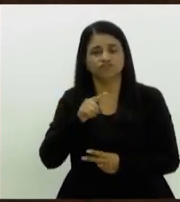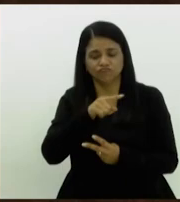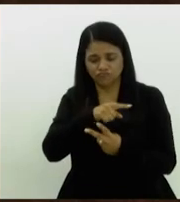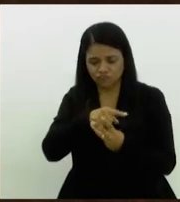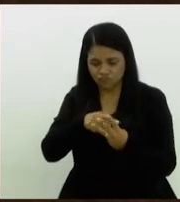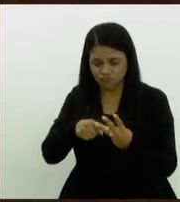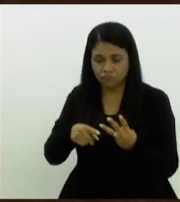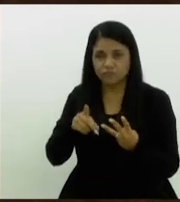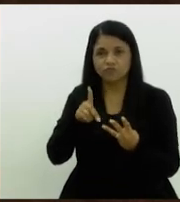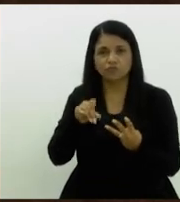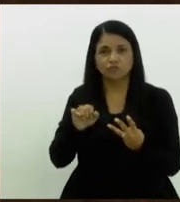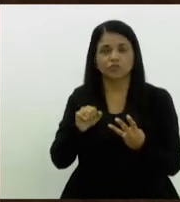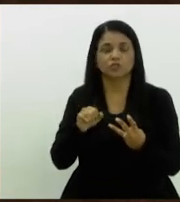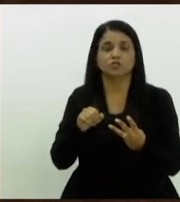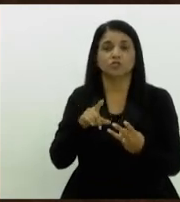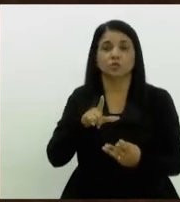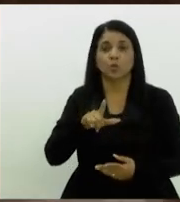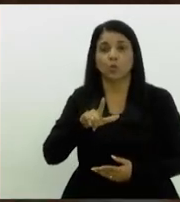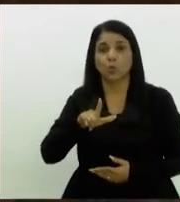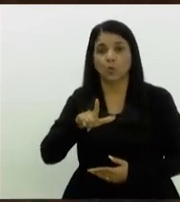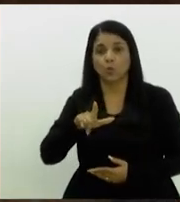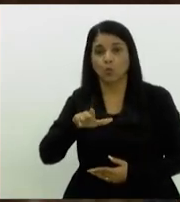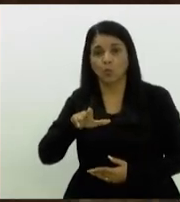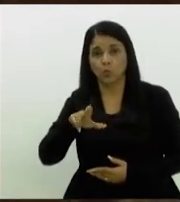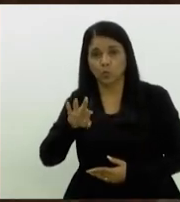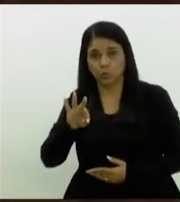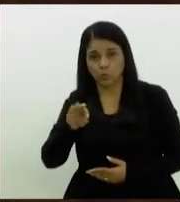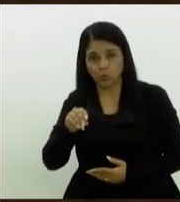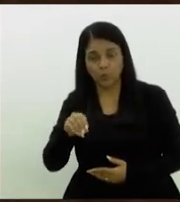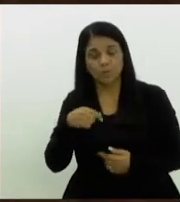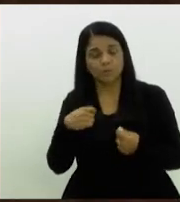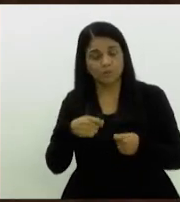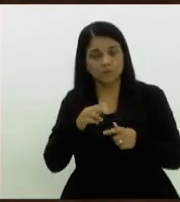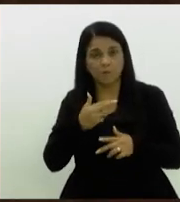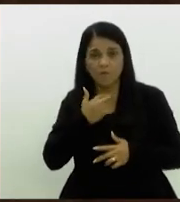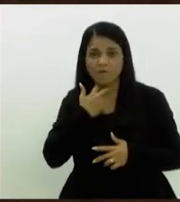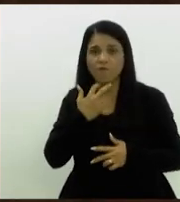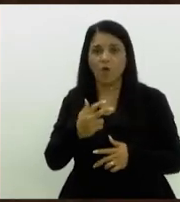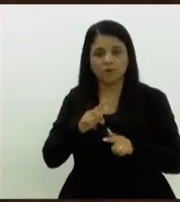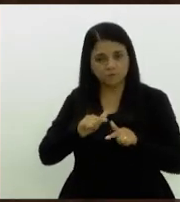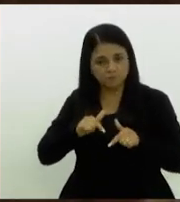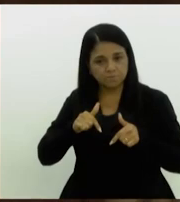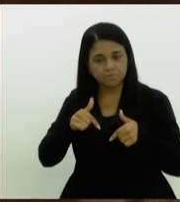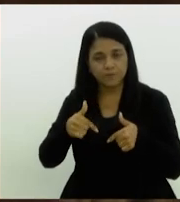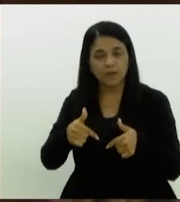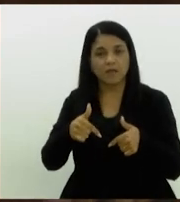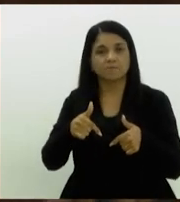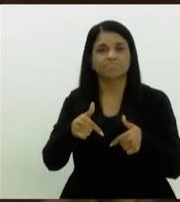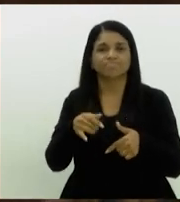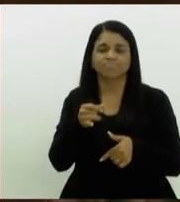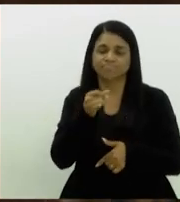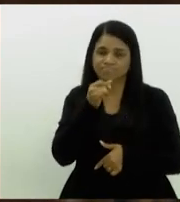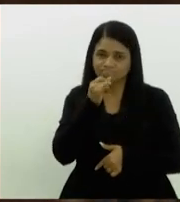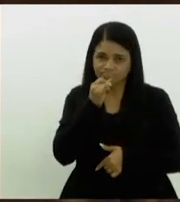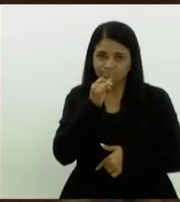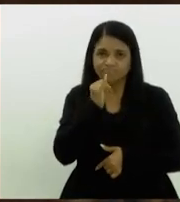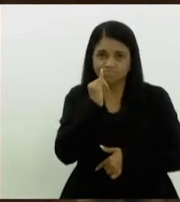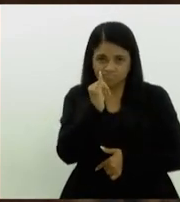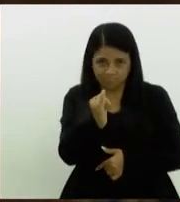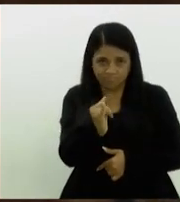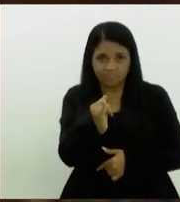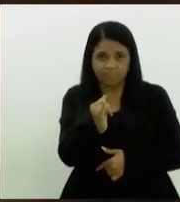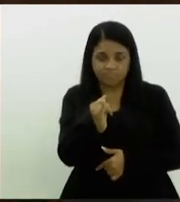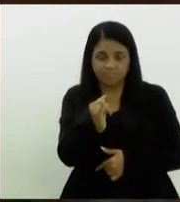de luto, mas nós temos que ter voz nesse parlamento, deputada, para dizer que, infelizmente, não